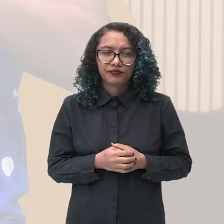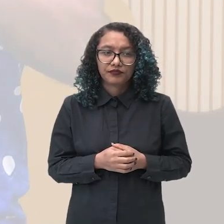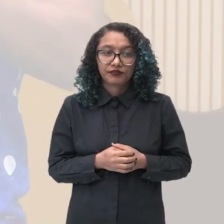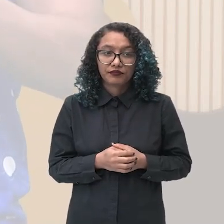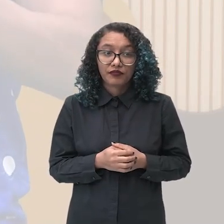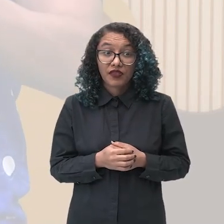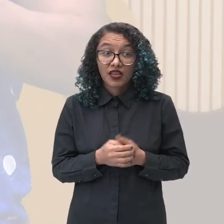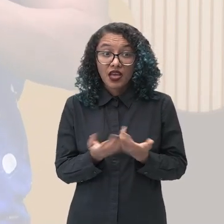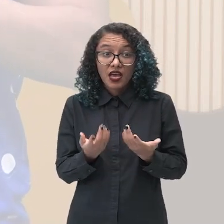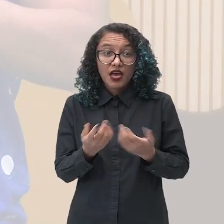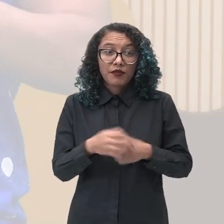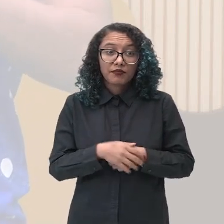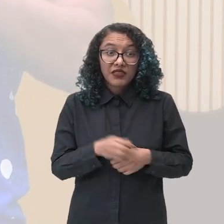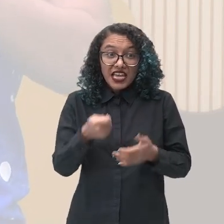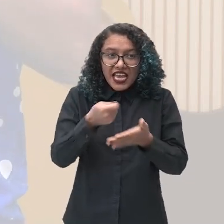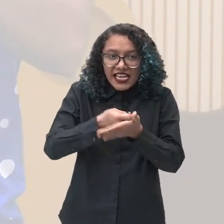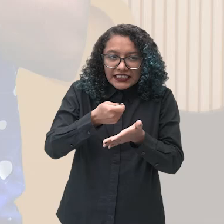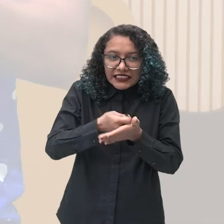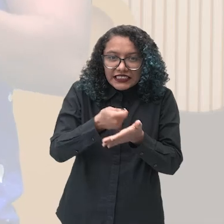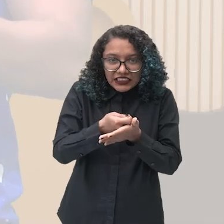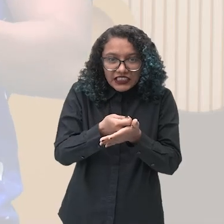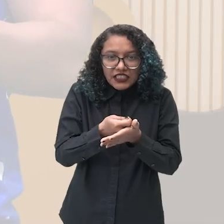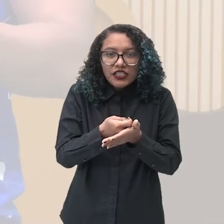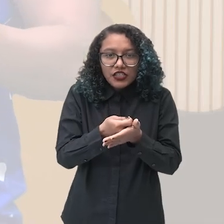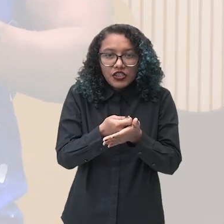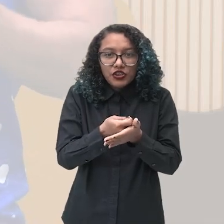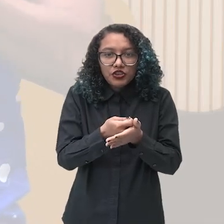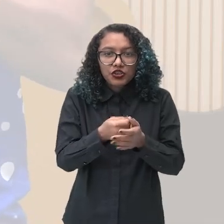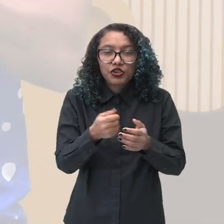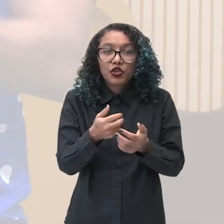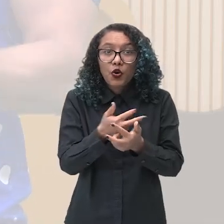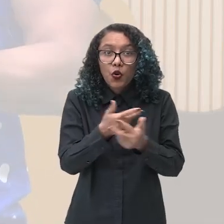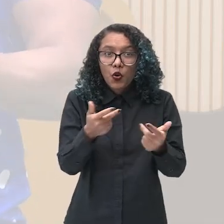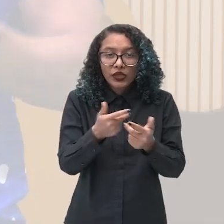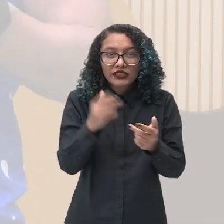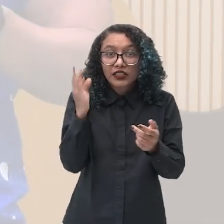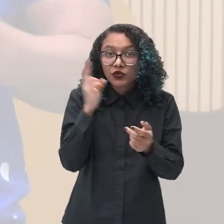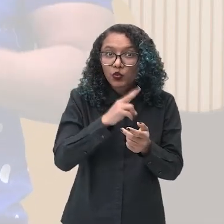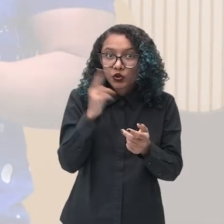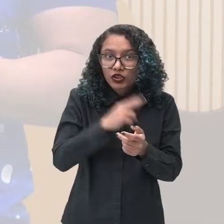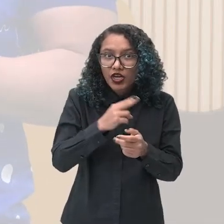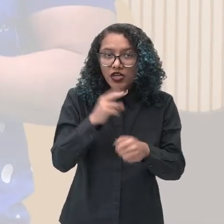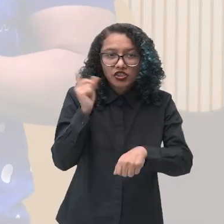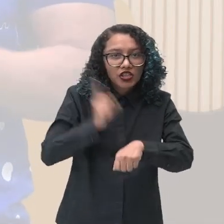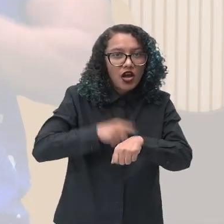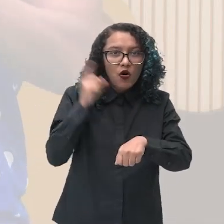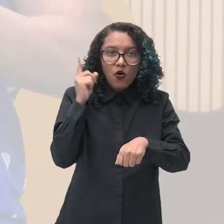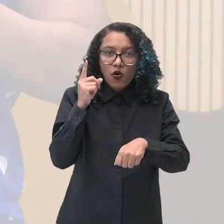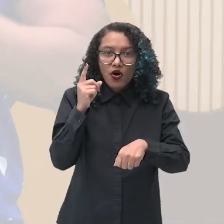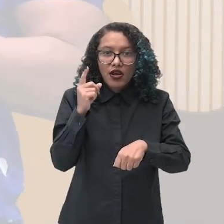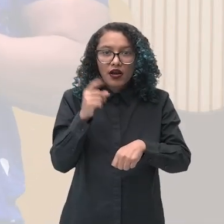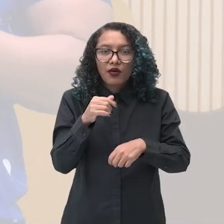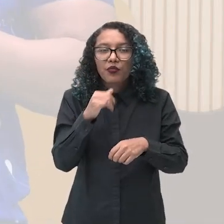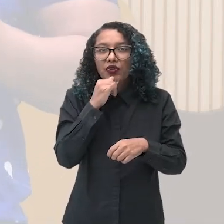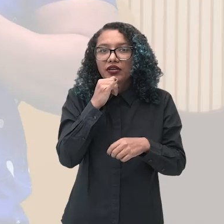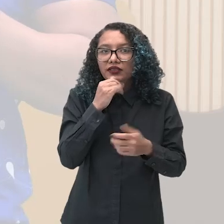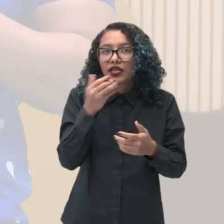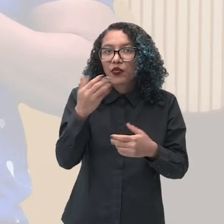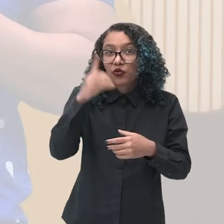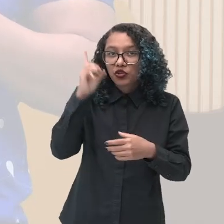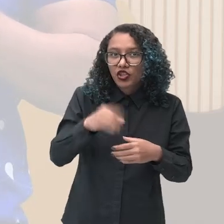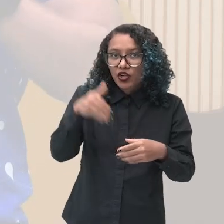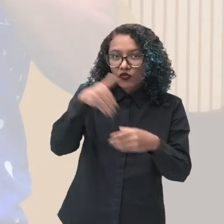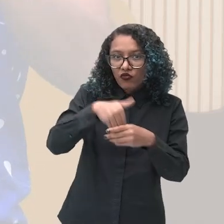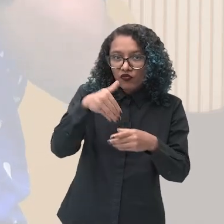questões mais imediatas, na realidade. Então, o foco é resolver algo que é mais prioritário, é mais imediato. Um exemplo, professor, direito ao voto, por exemplo, é uma